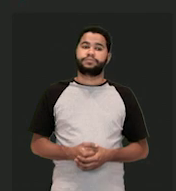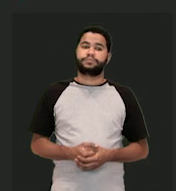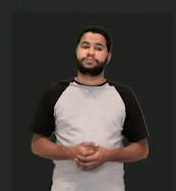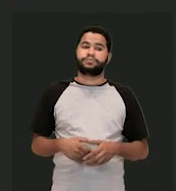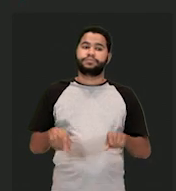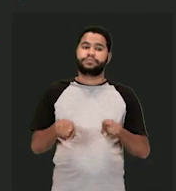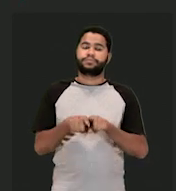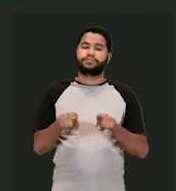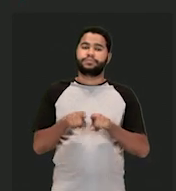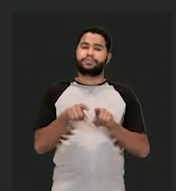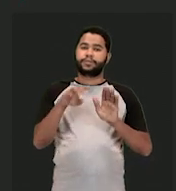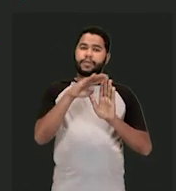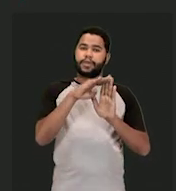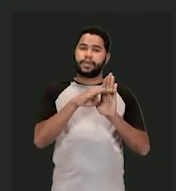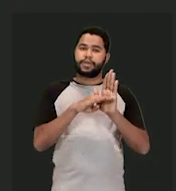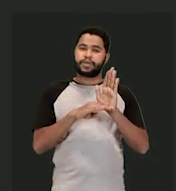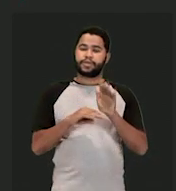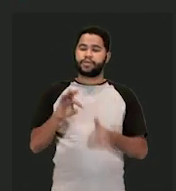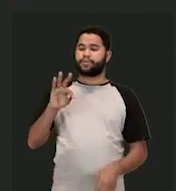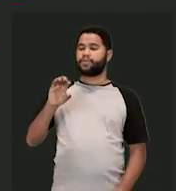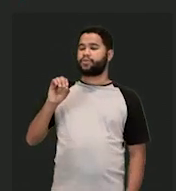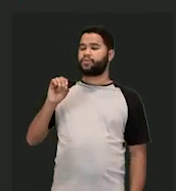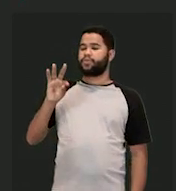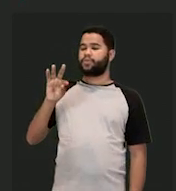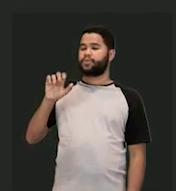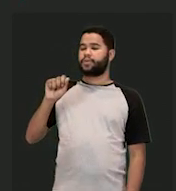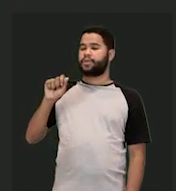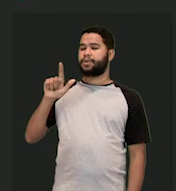regimes totalitários.